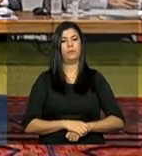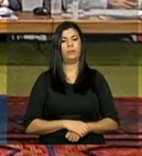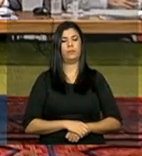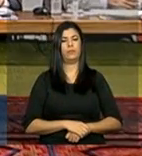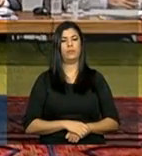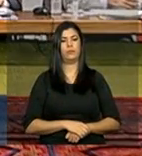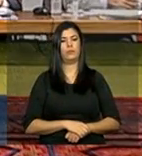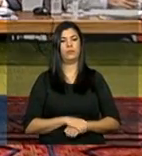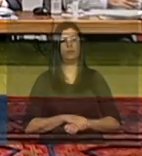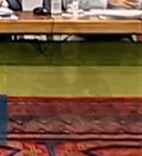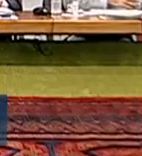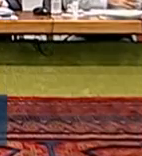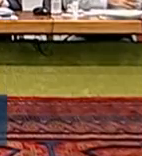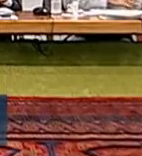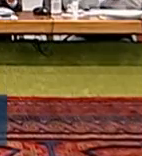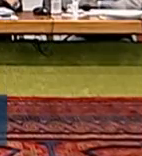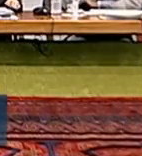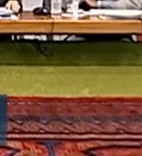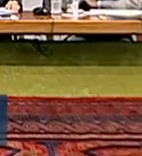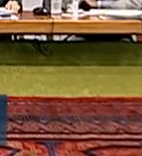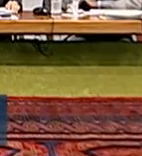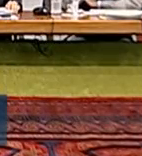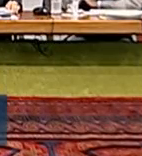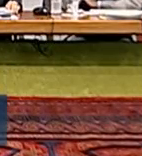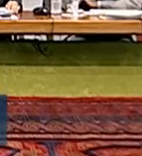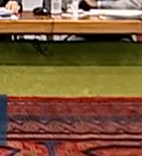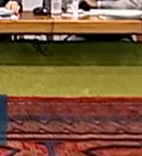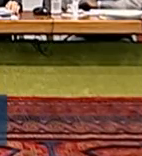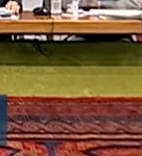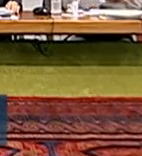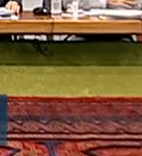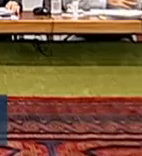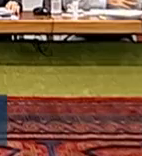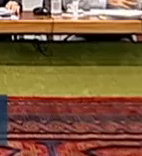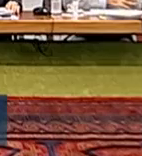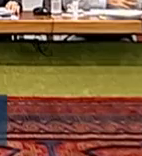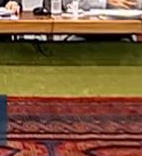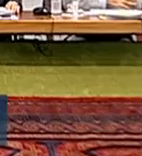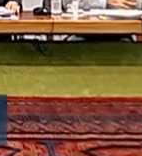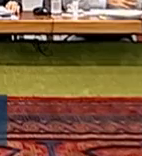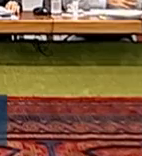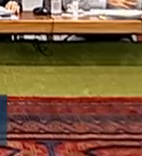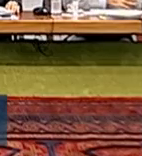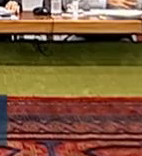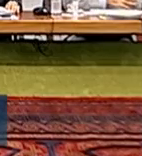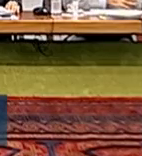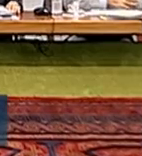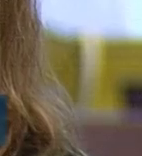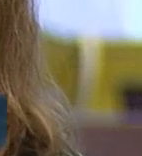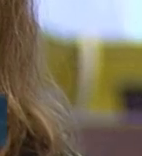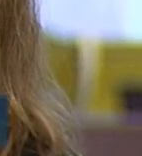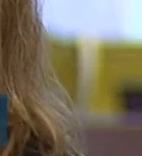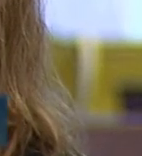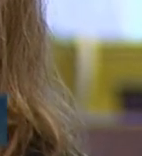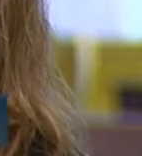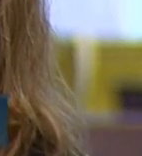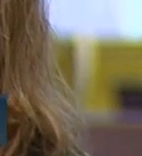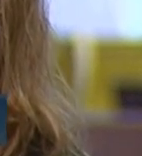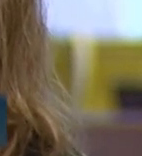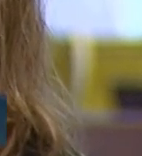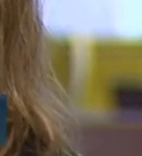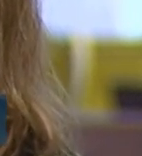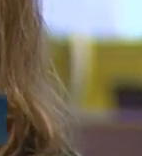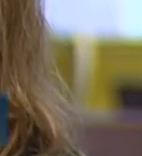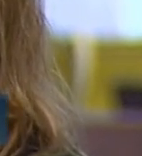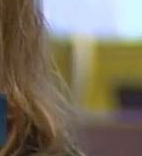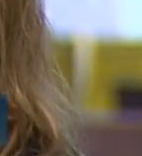Desculpa, ministro, mas assim, o valor da dívida não foi respondido, nem uma expectativa de quando isso deve ser fechado e